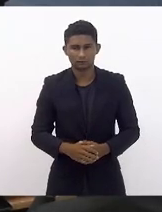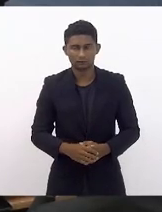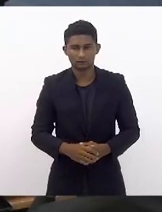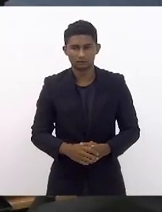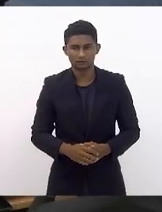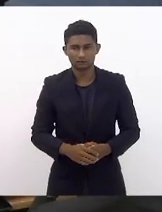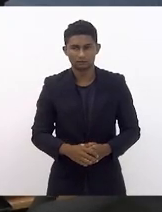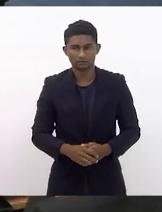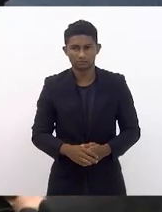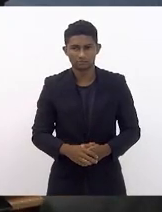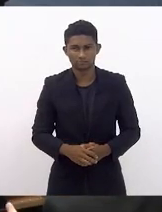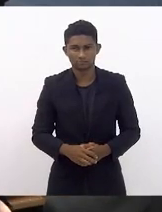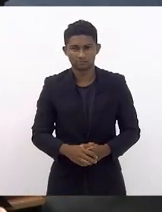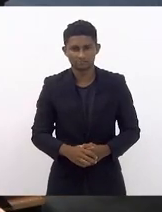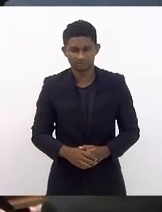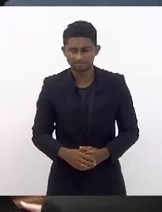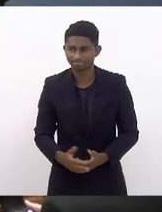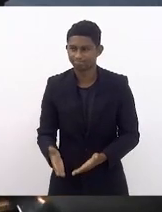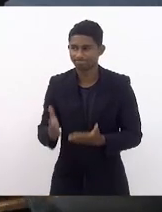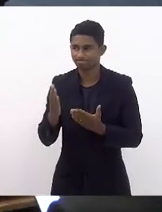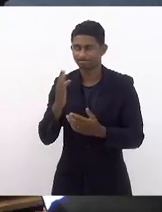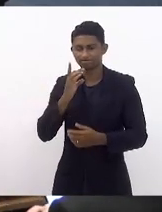Ilustre deputada Rosane Félix,